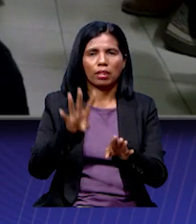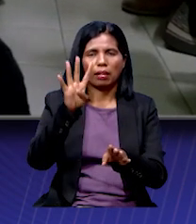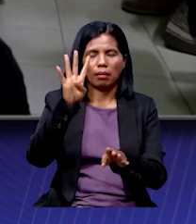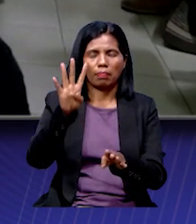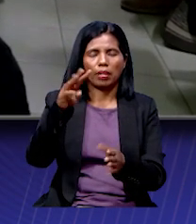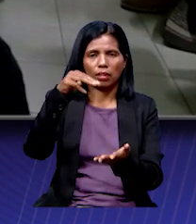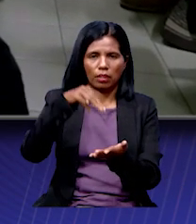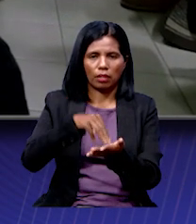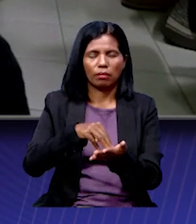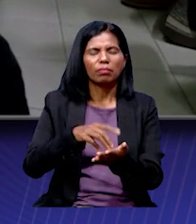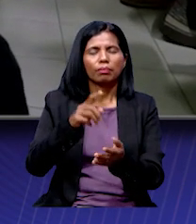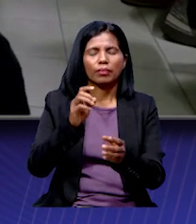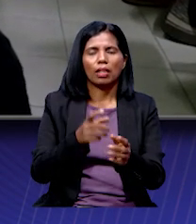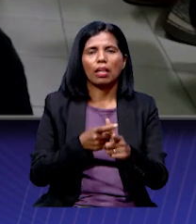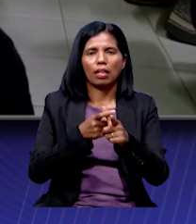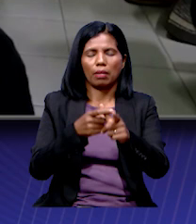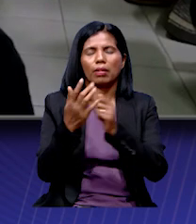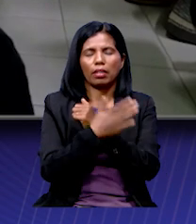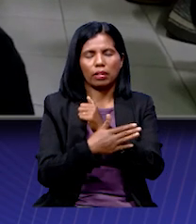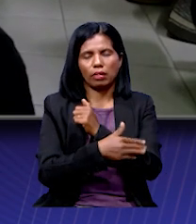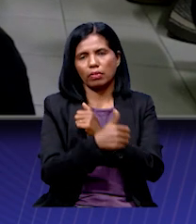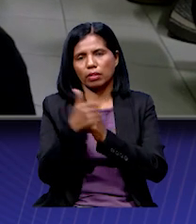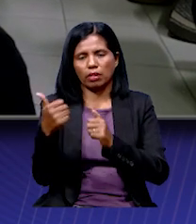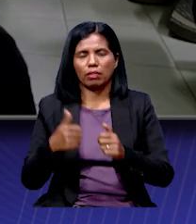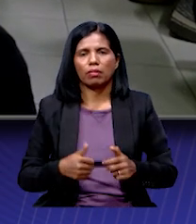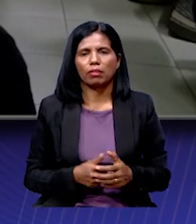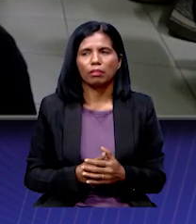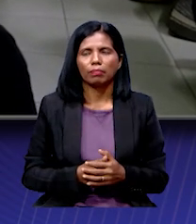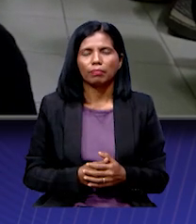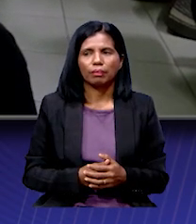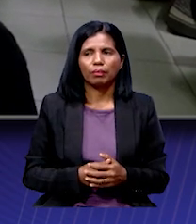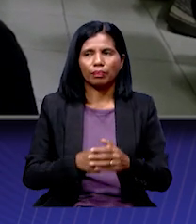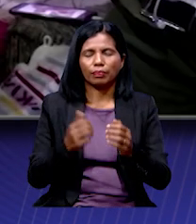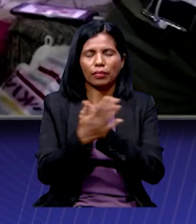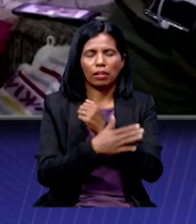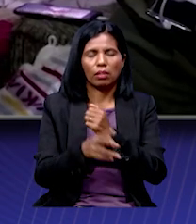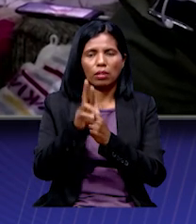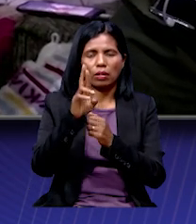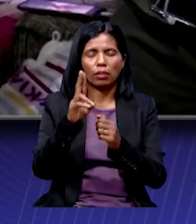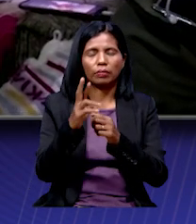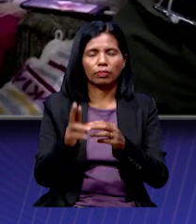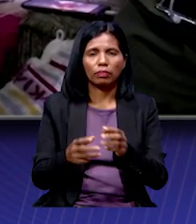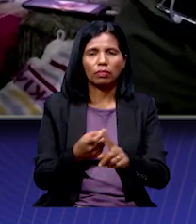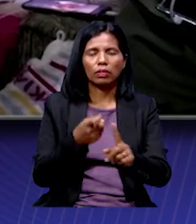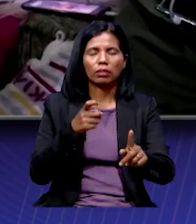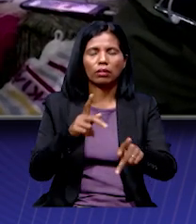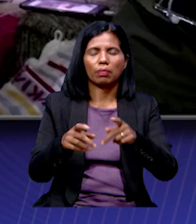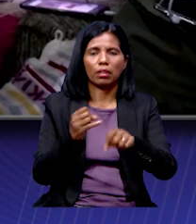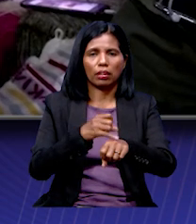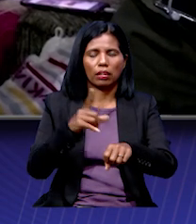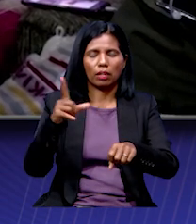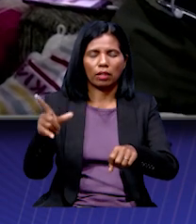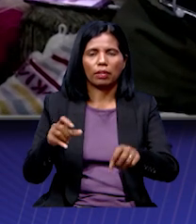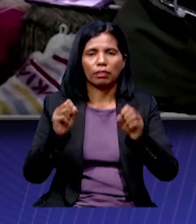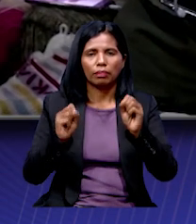inclui tokon rua resin halai banasan vizinu sira. Invasão Rússia retan condenação russa e comunidade internacional